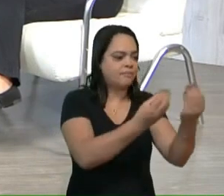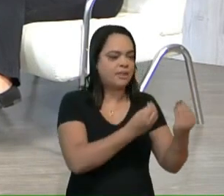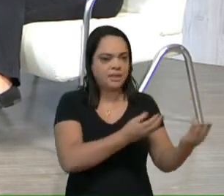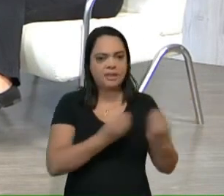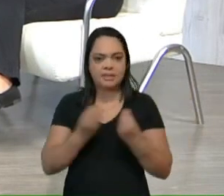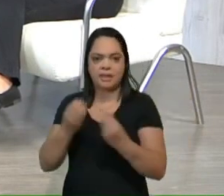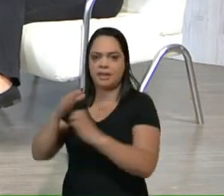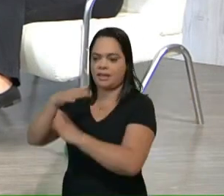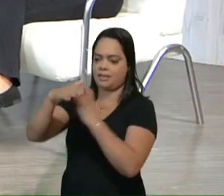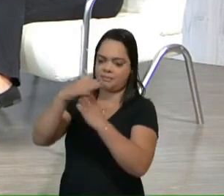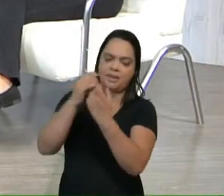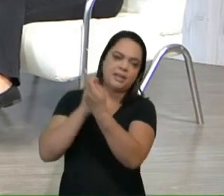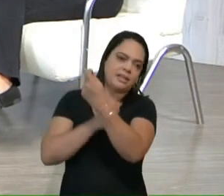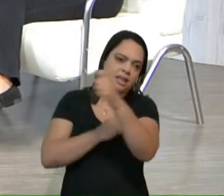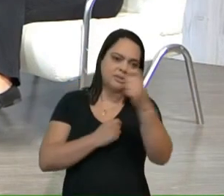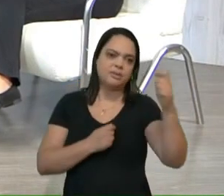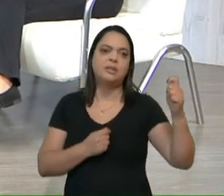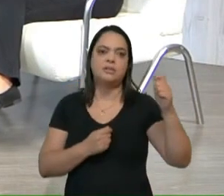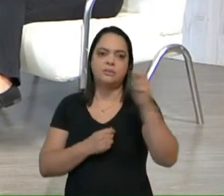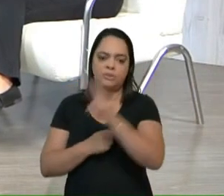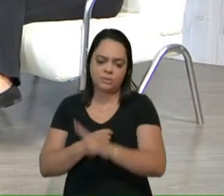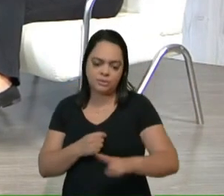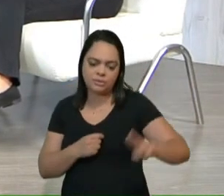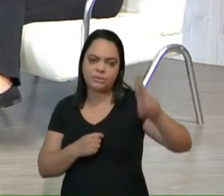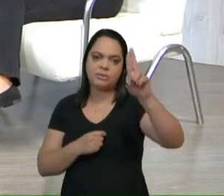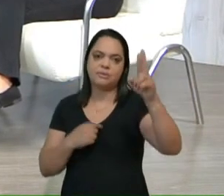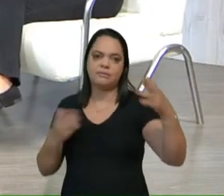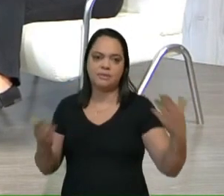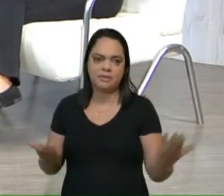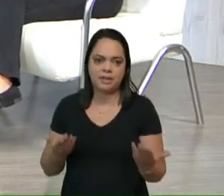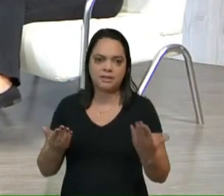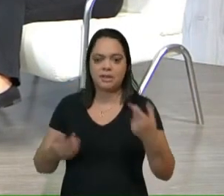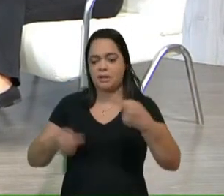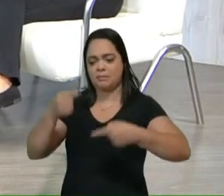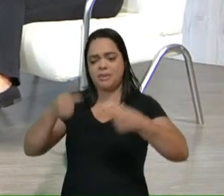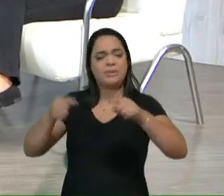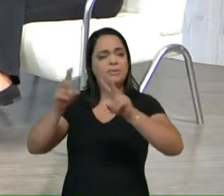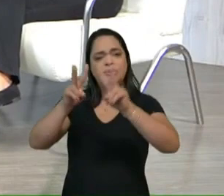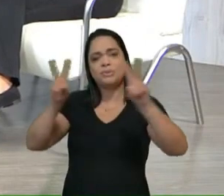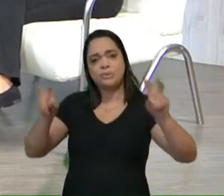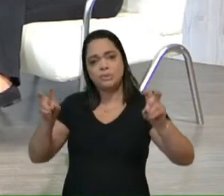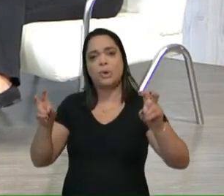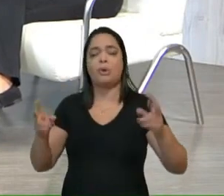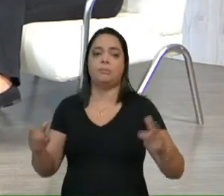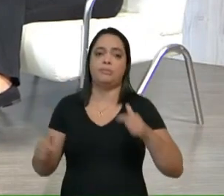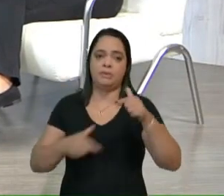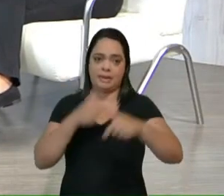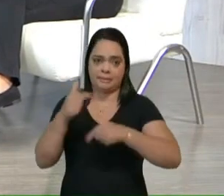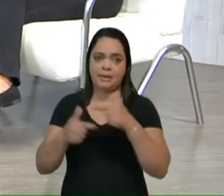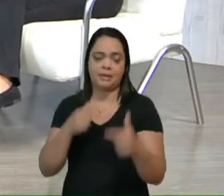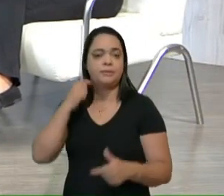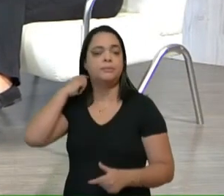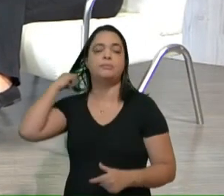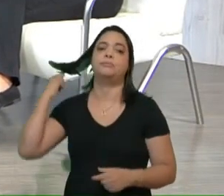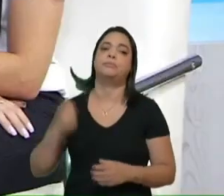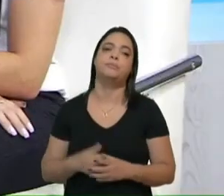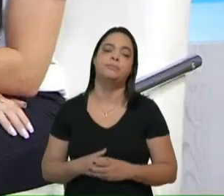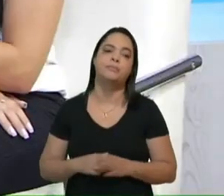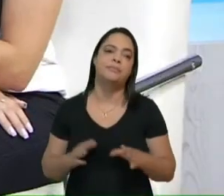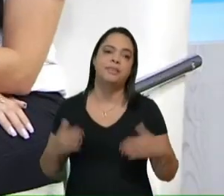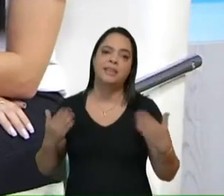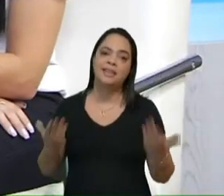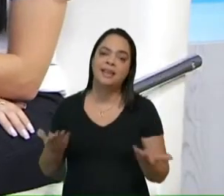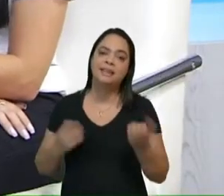empresas né associações universidades para falar um pouco sobre essa ação dos somos todos raros E aí né